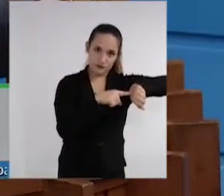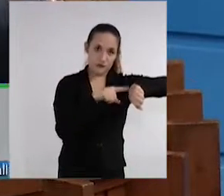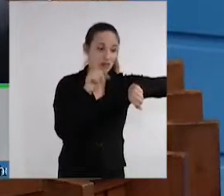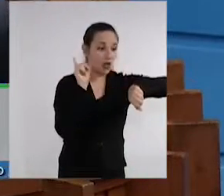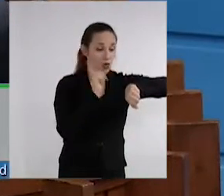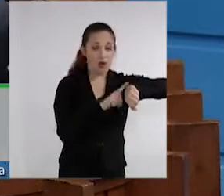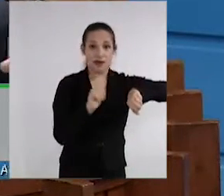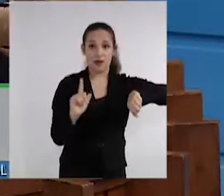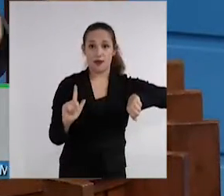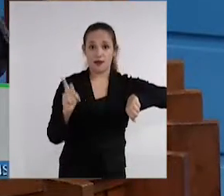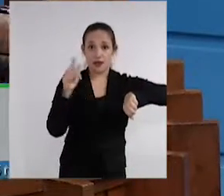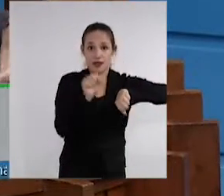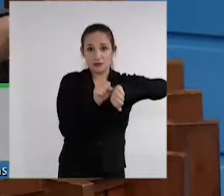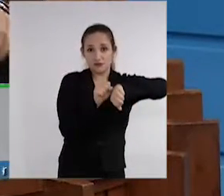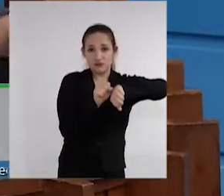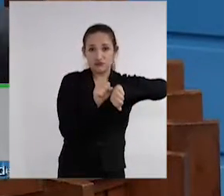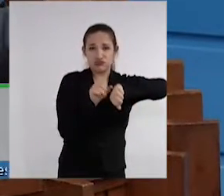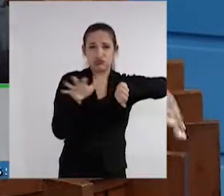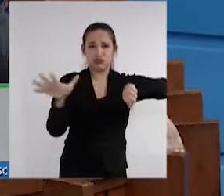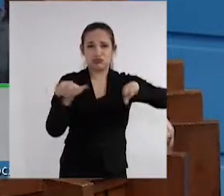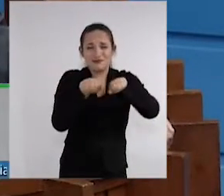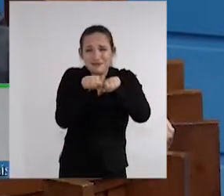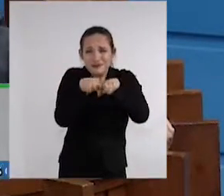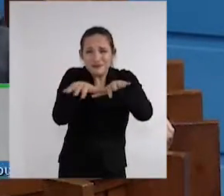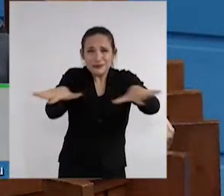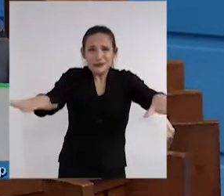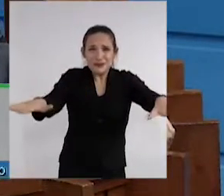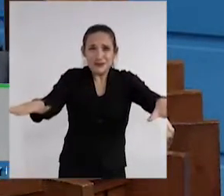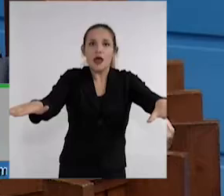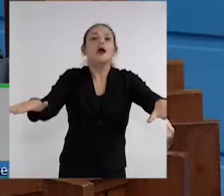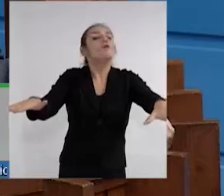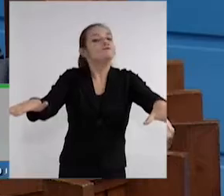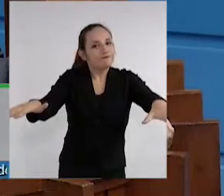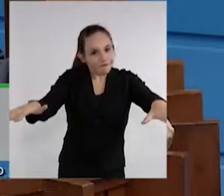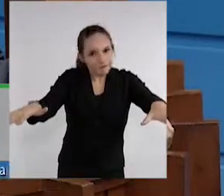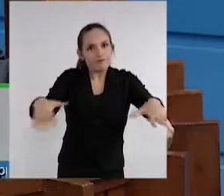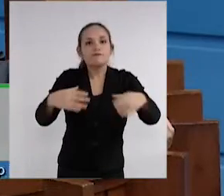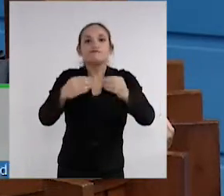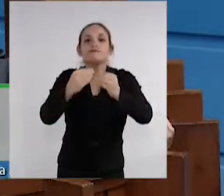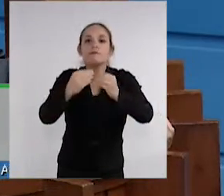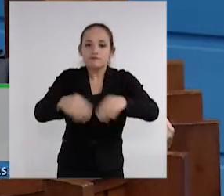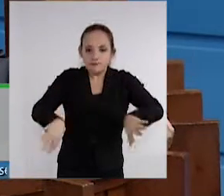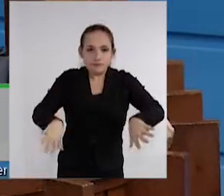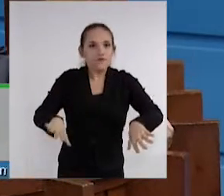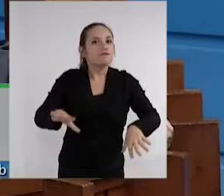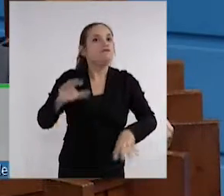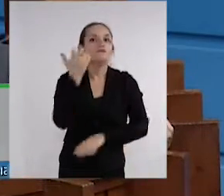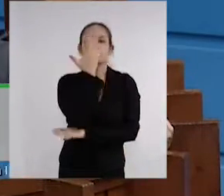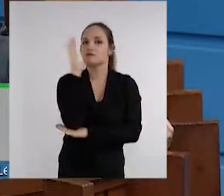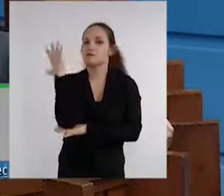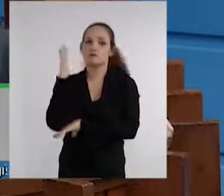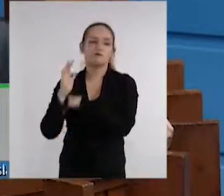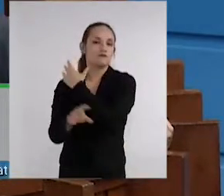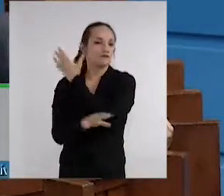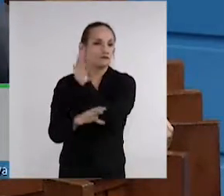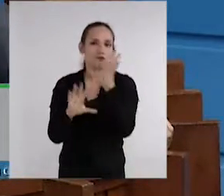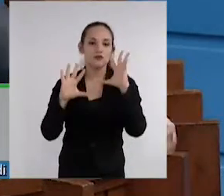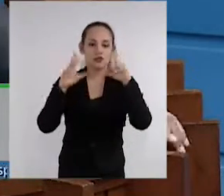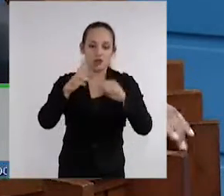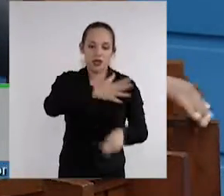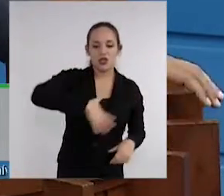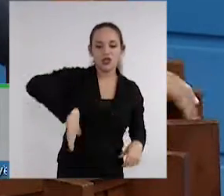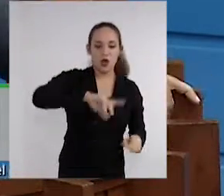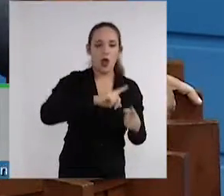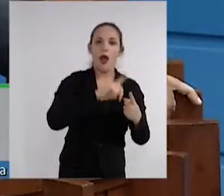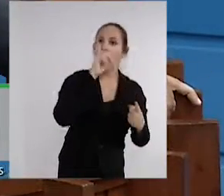se espalha, causando esse fraturamento hidráulico que causa o dano ambiental da contaminação da